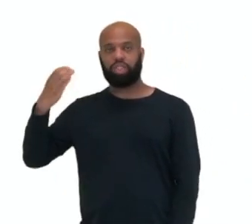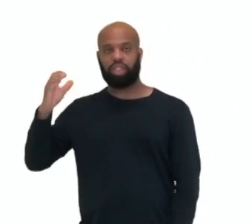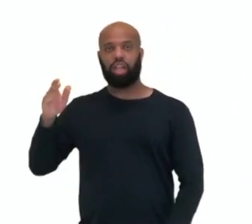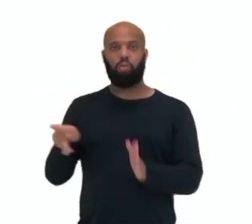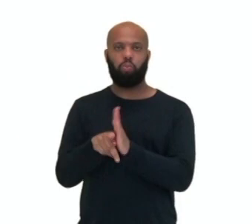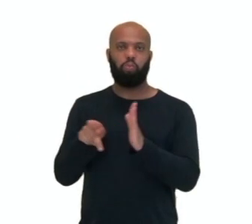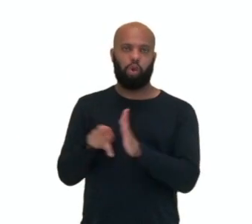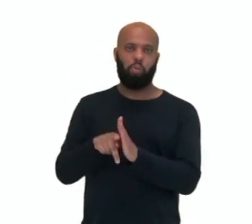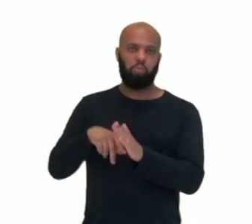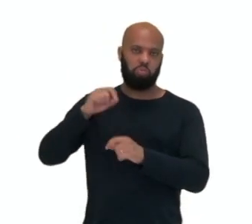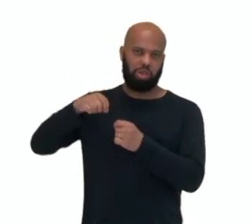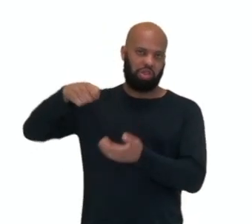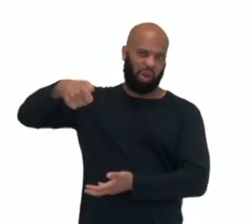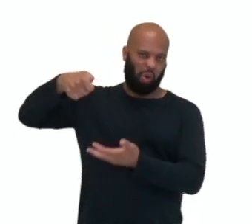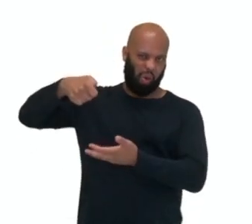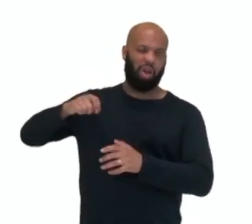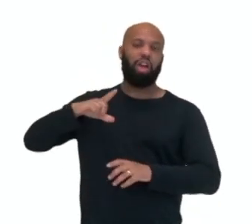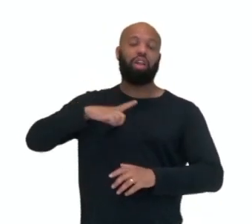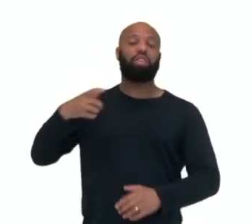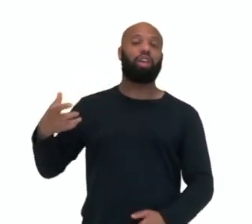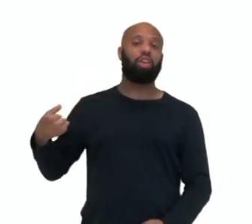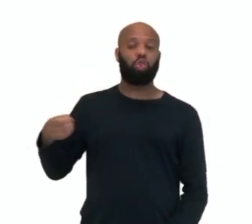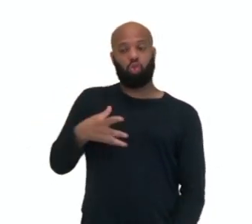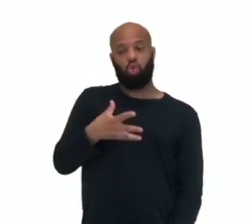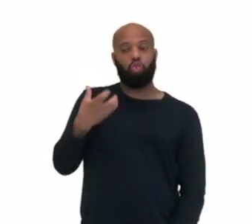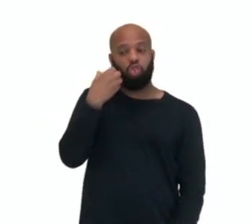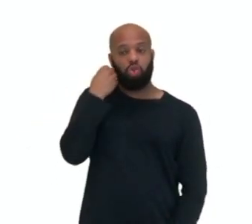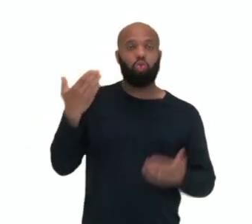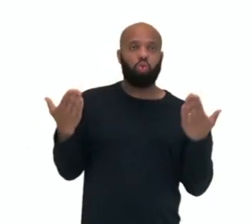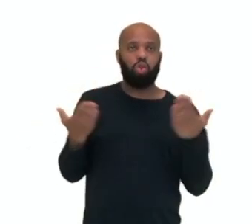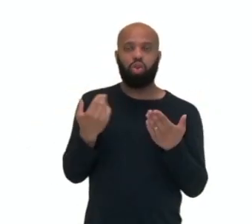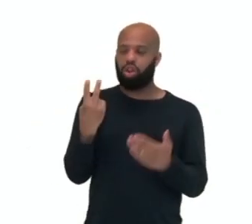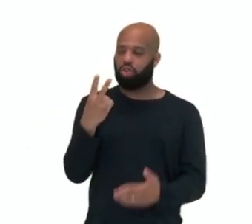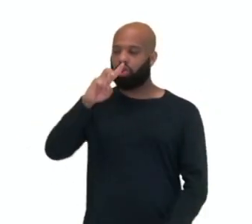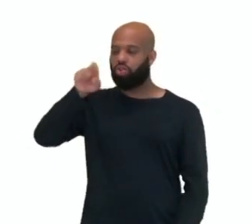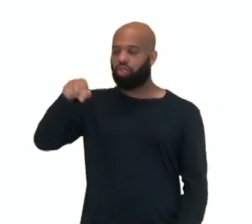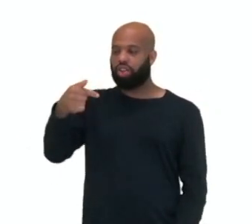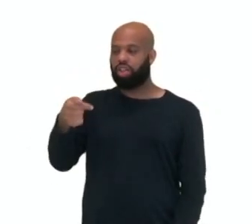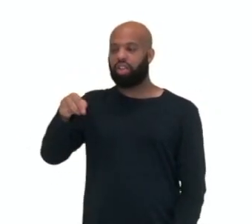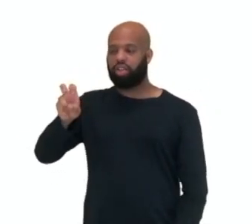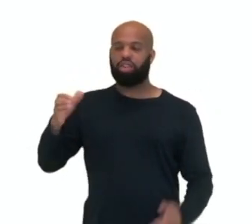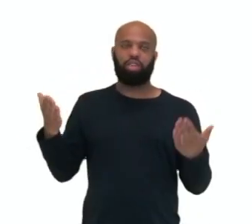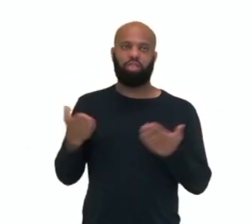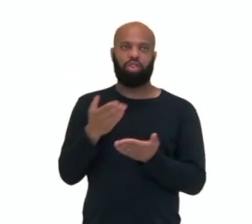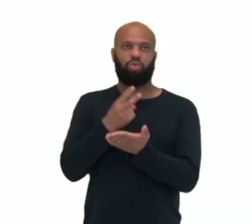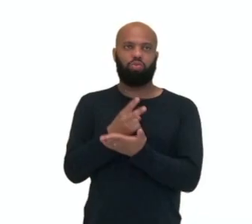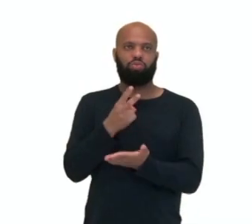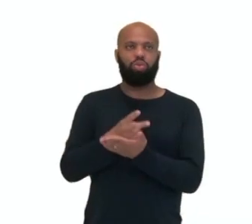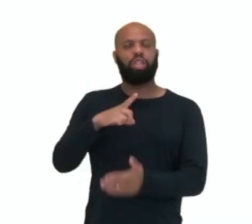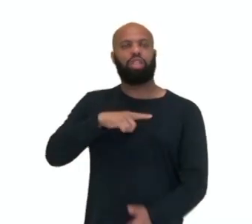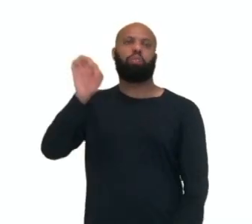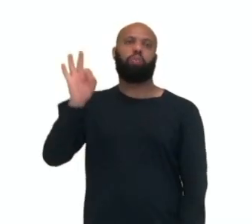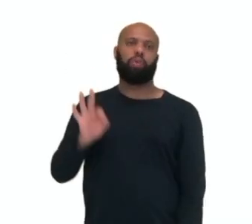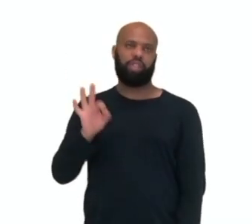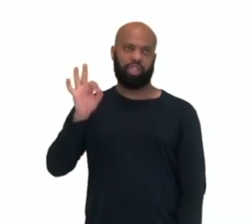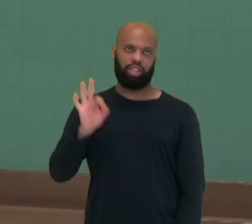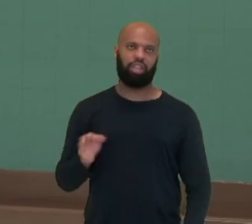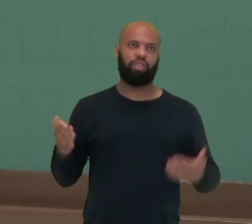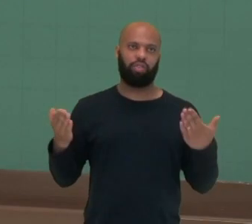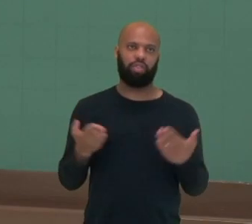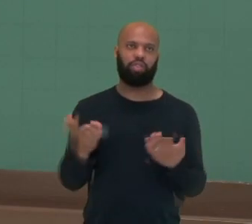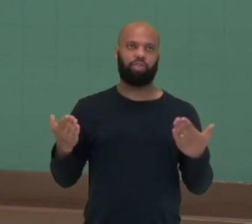embalagem. E a nova margem de lucro ela baixou para 2,75, né? Porque ela continua aquela porcentagem,